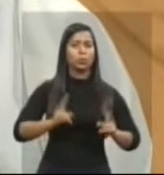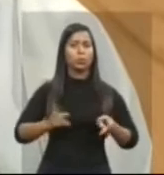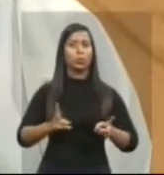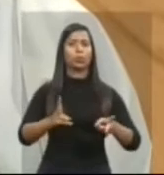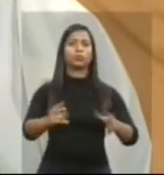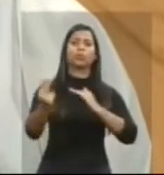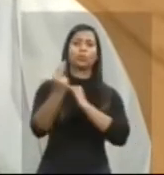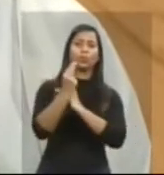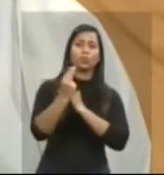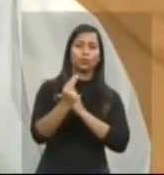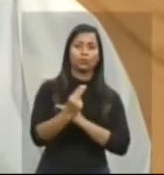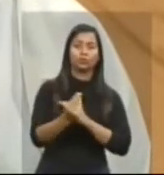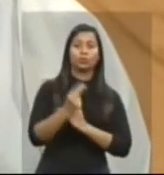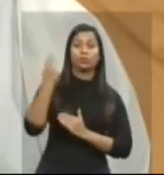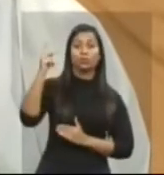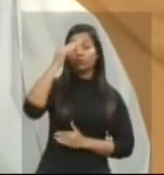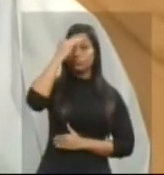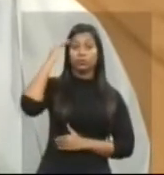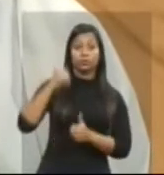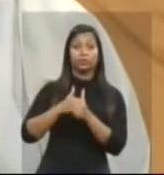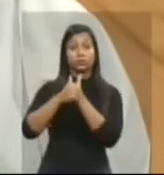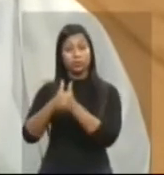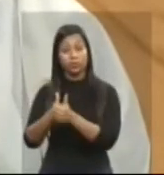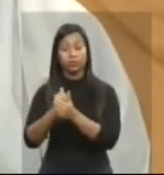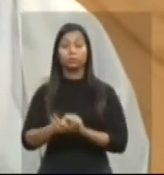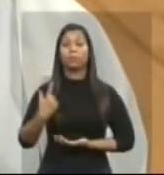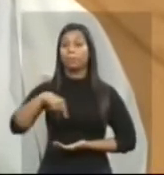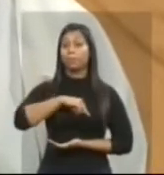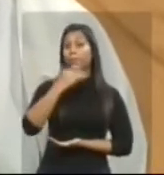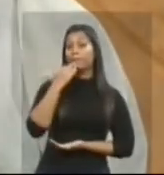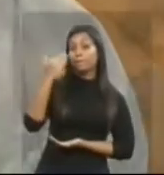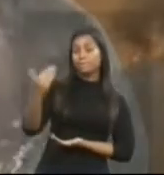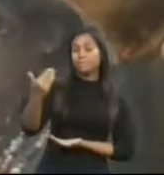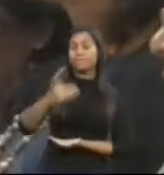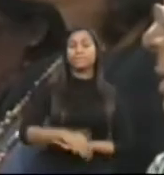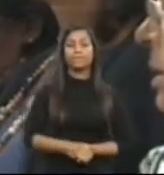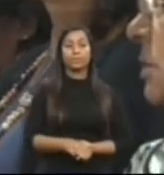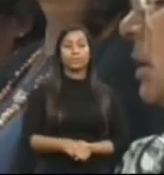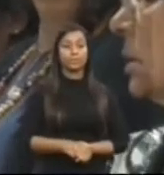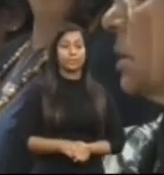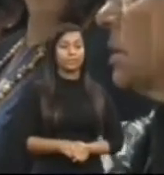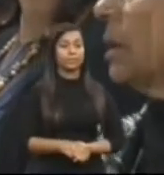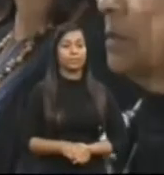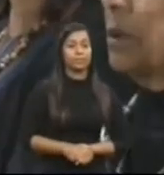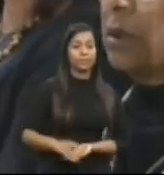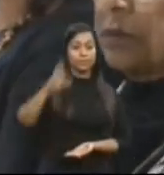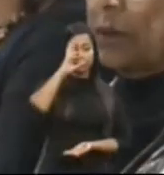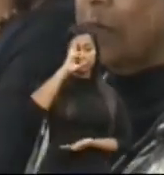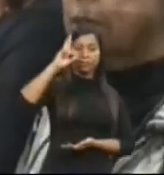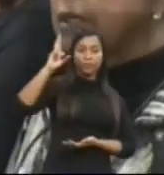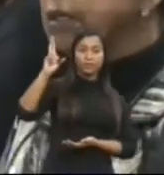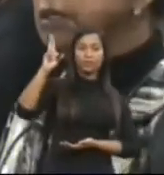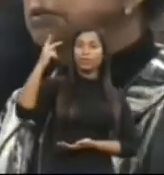continuai protegendo vossos seguidores. Vos pedimos. Favorecei, Senhor,